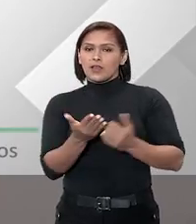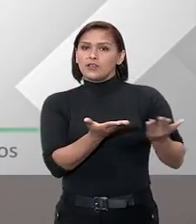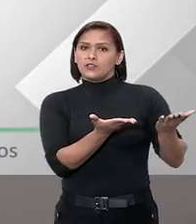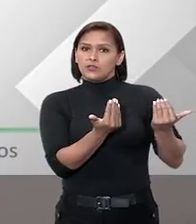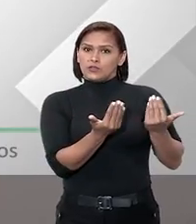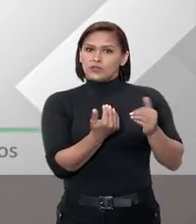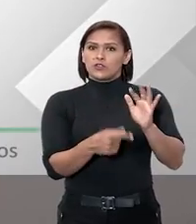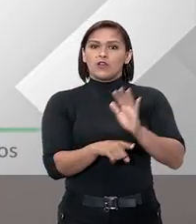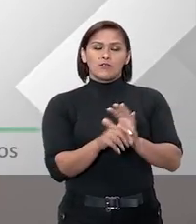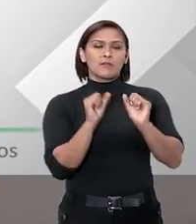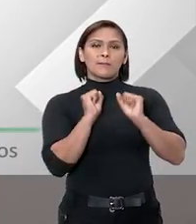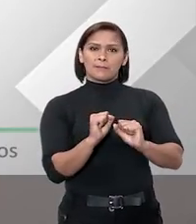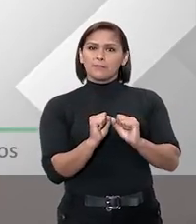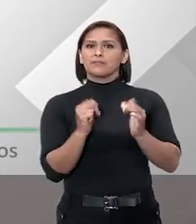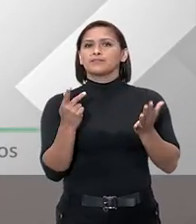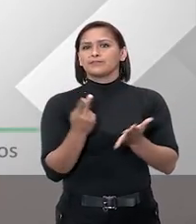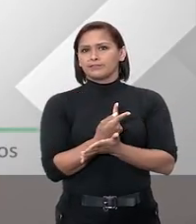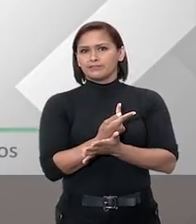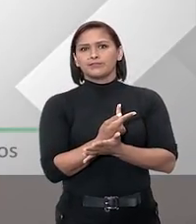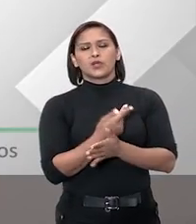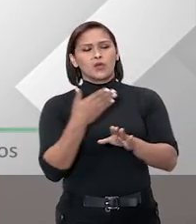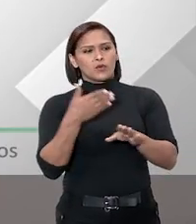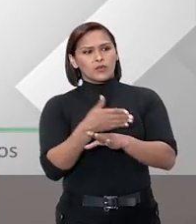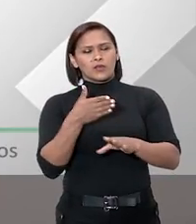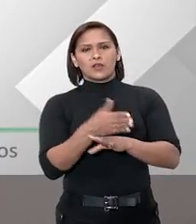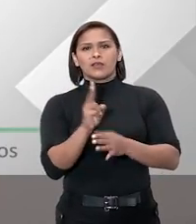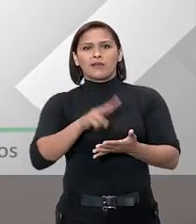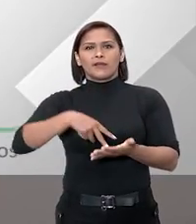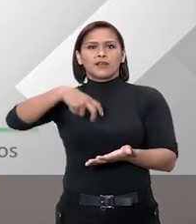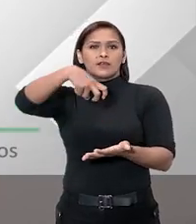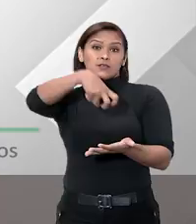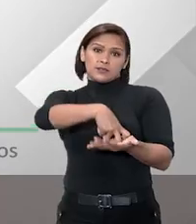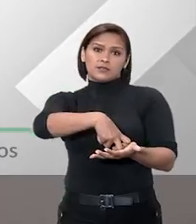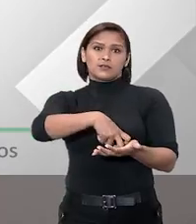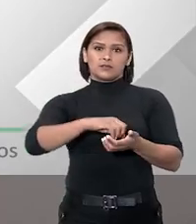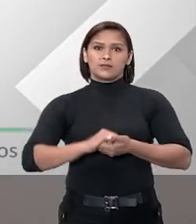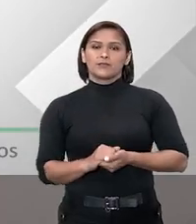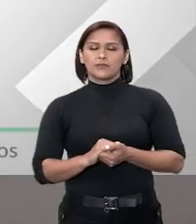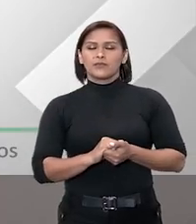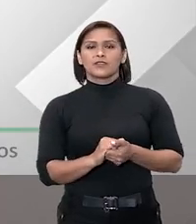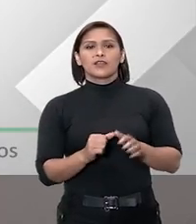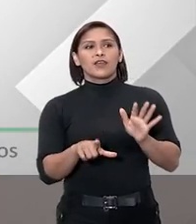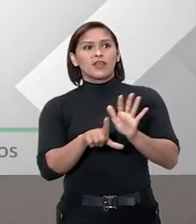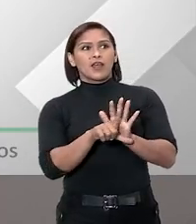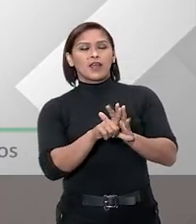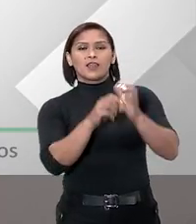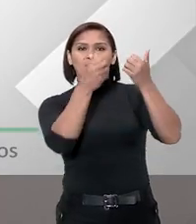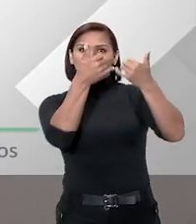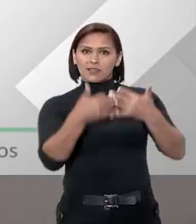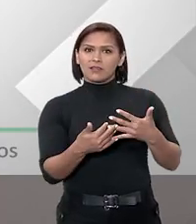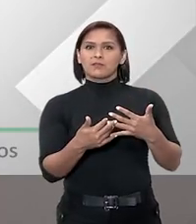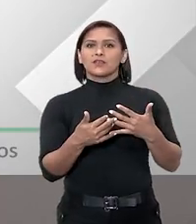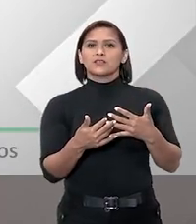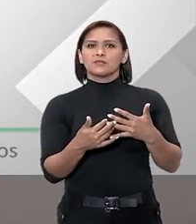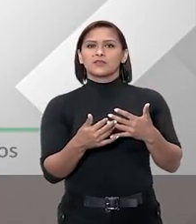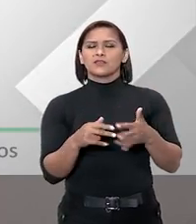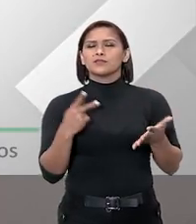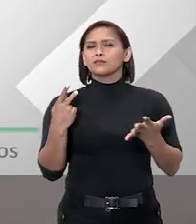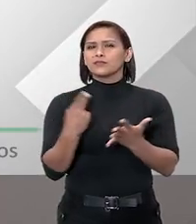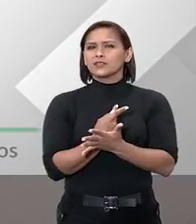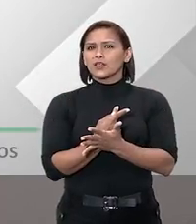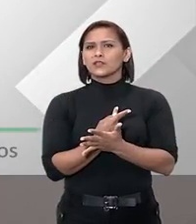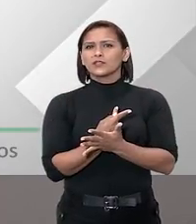desses adolescentes, pode incorrer em sanções. Além disso, se